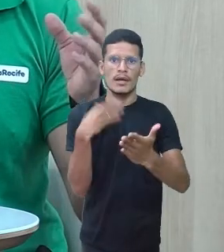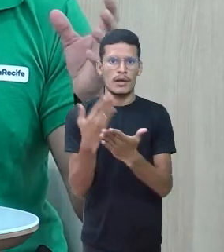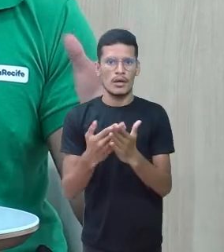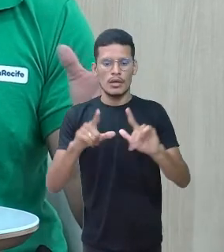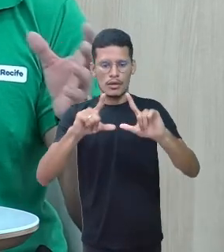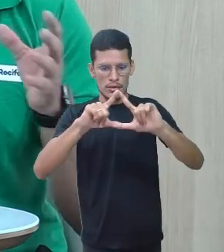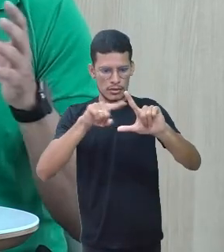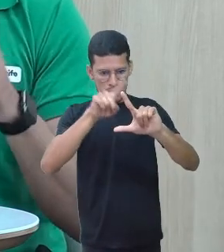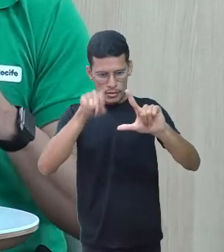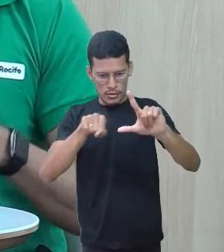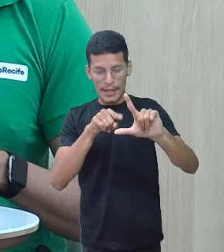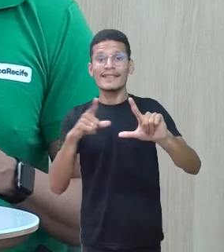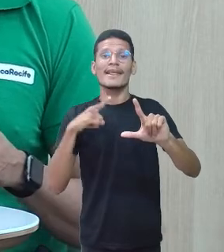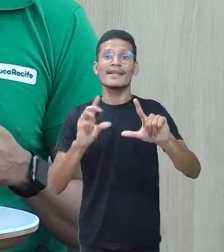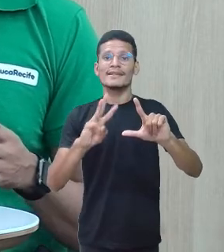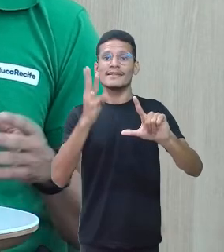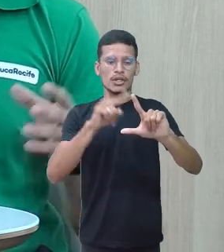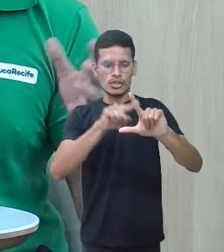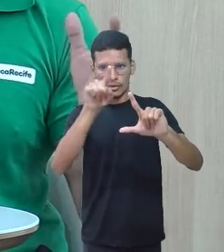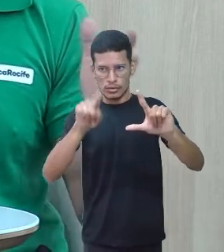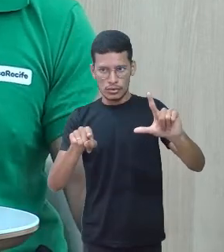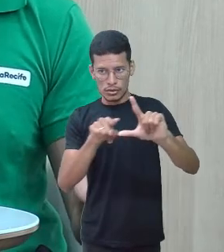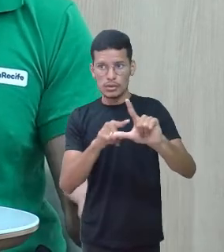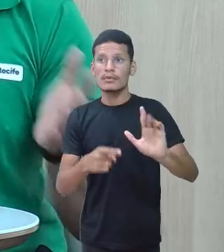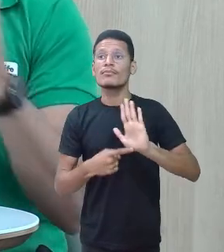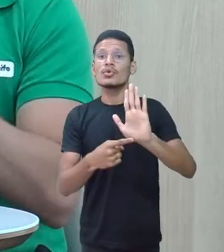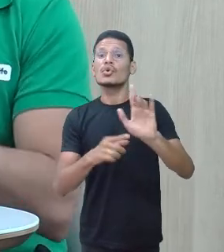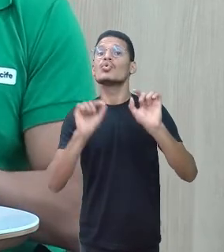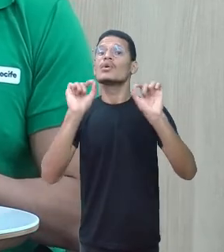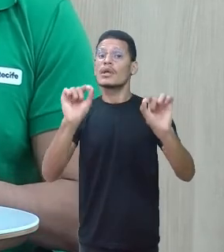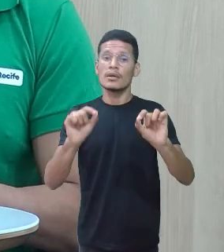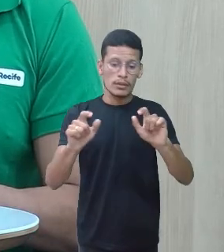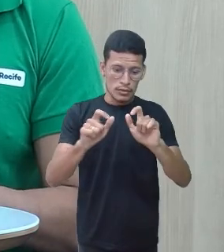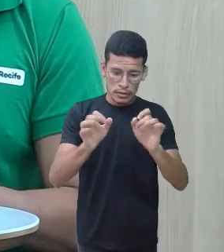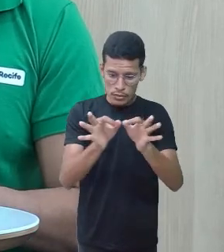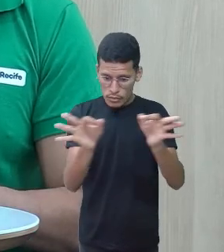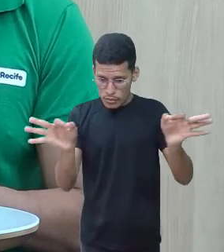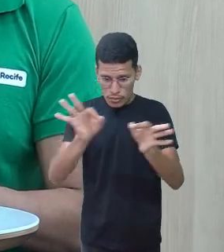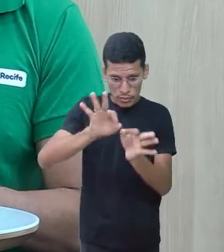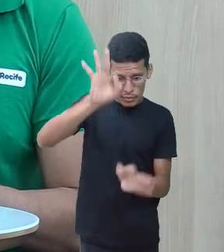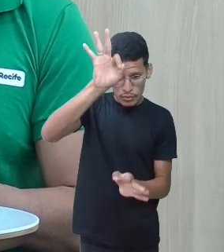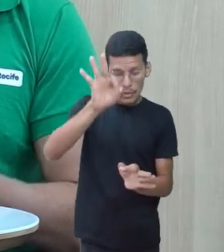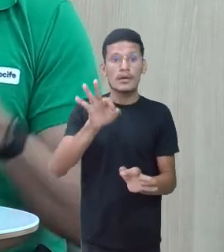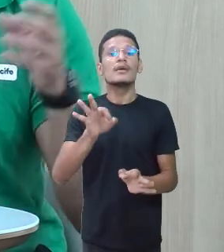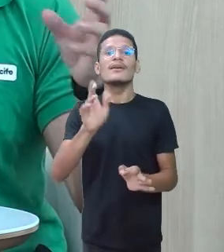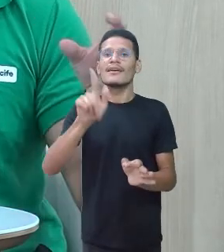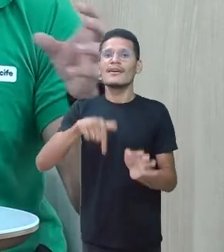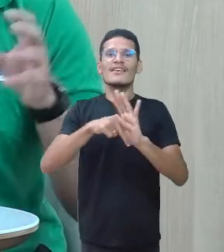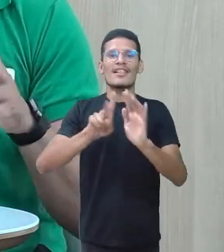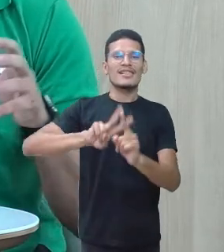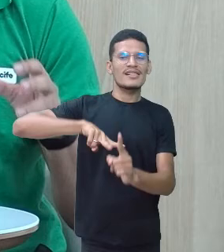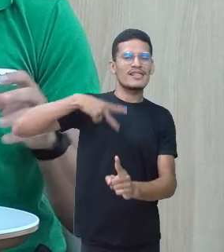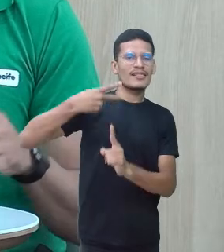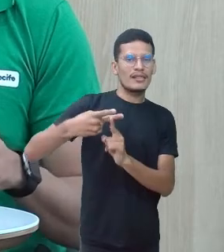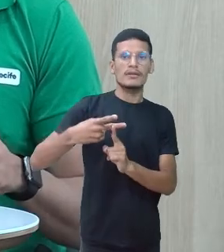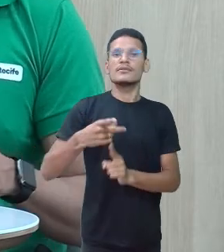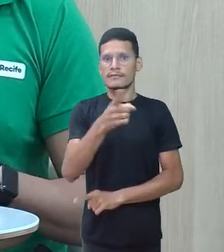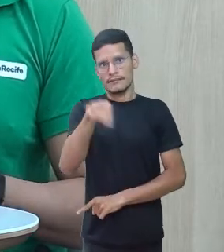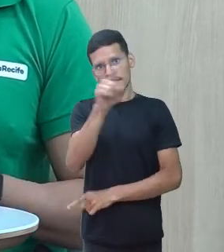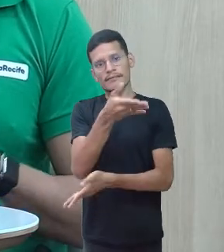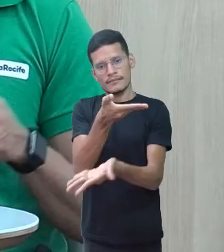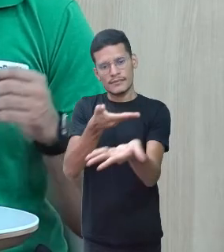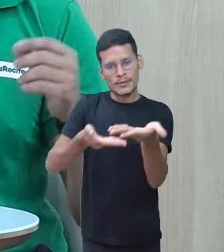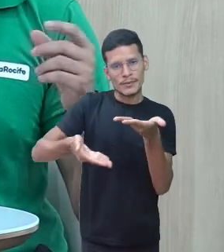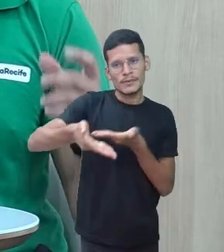que ela colocou 3 lados, né, certo? E fez a ampliação desses lados com o dobro. Então, você pode fazer aí a relação